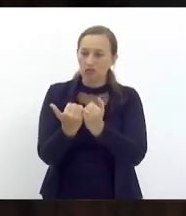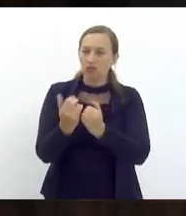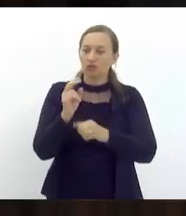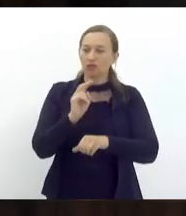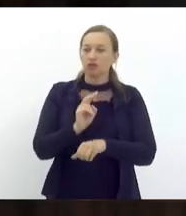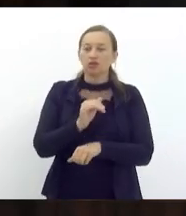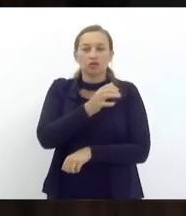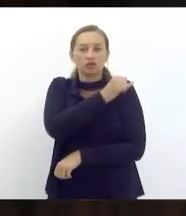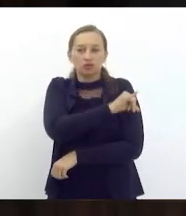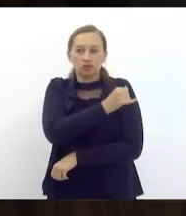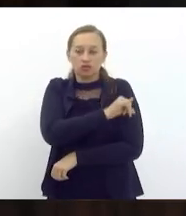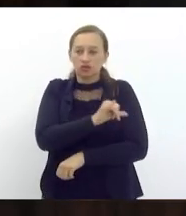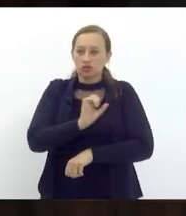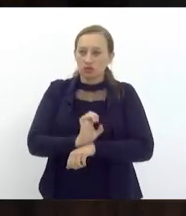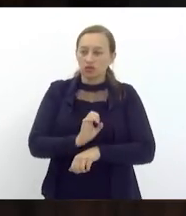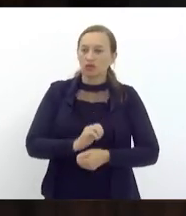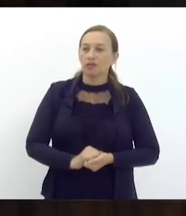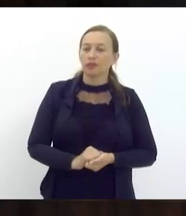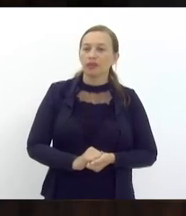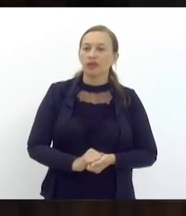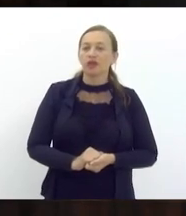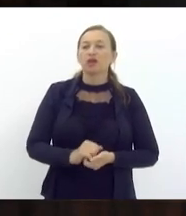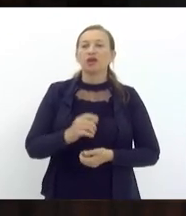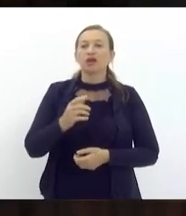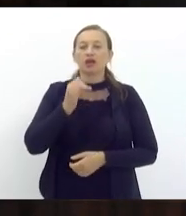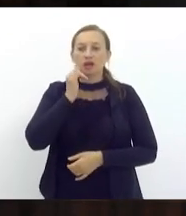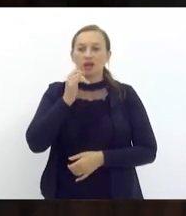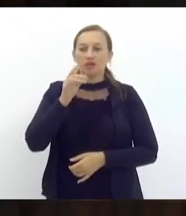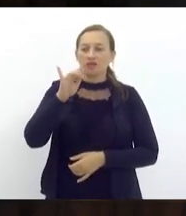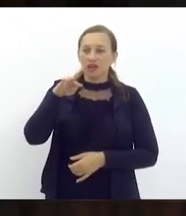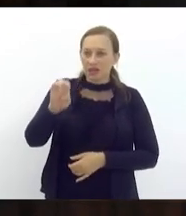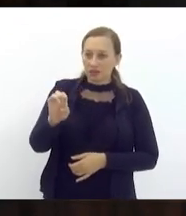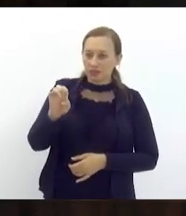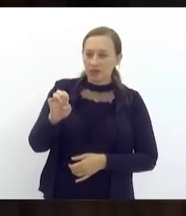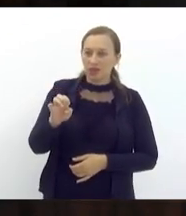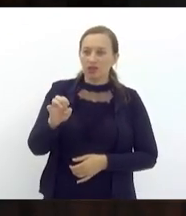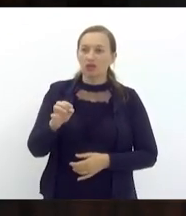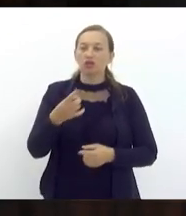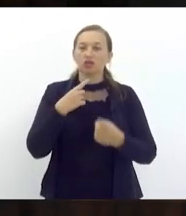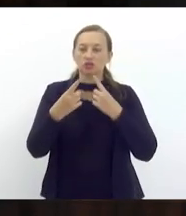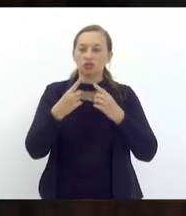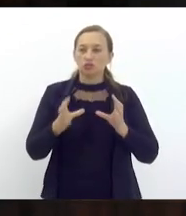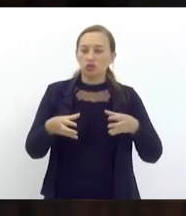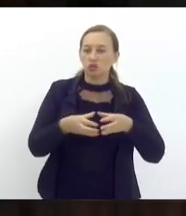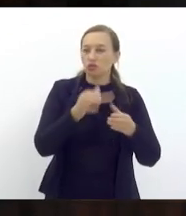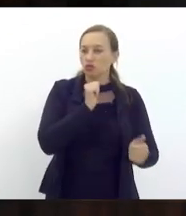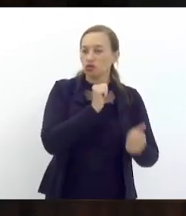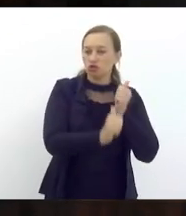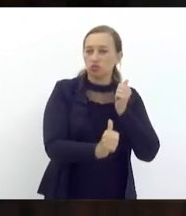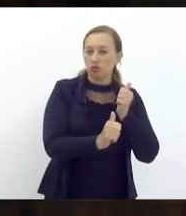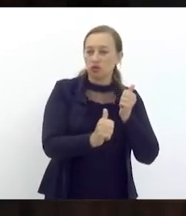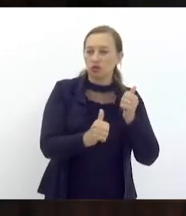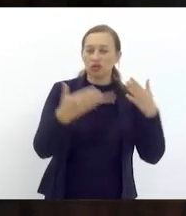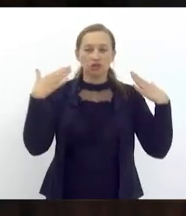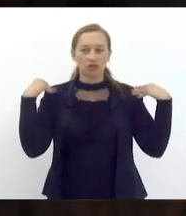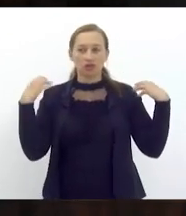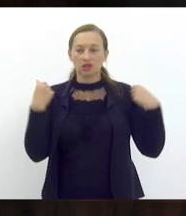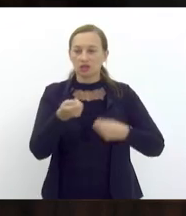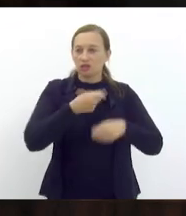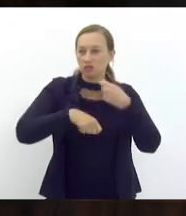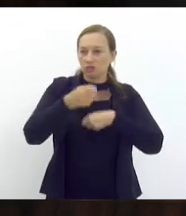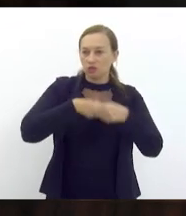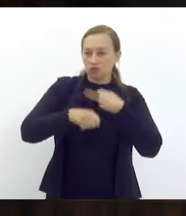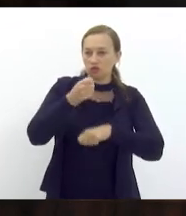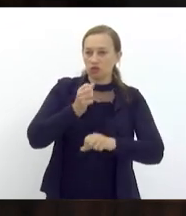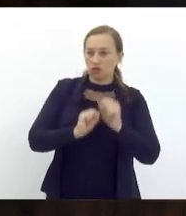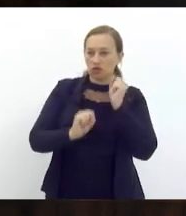constitucionalidade relatou Deputado Felipe Alves pendente pareceres das condições de esporte e lazer economia indústria comércio